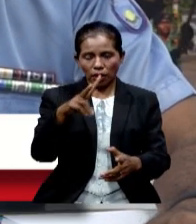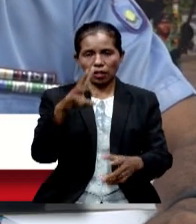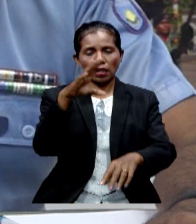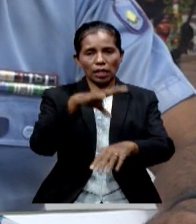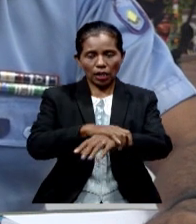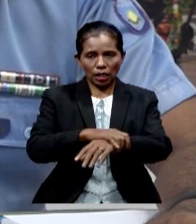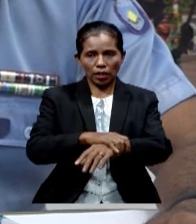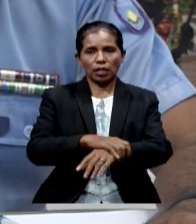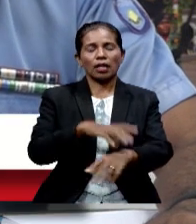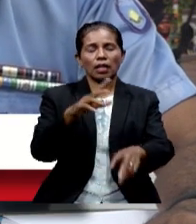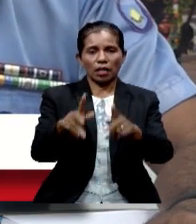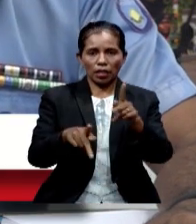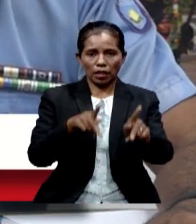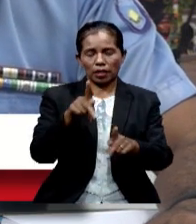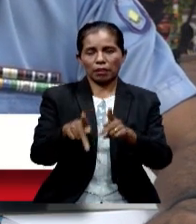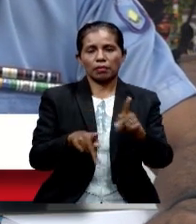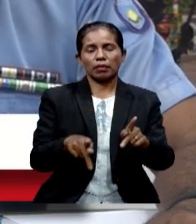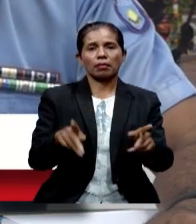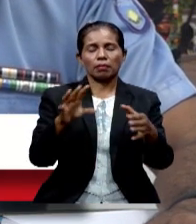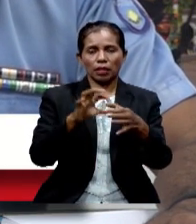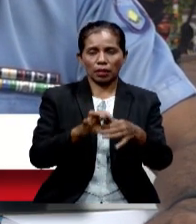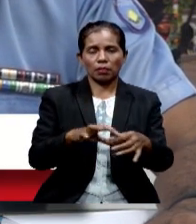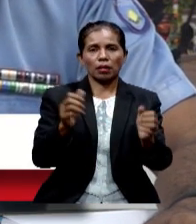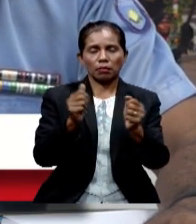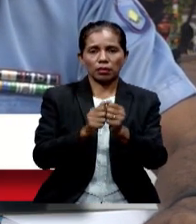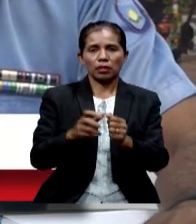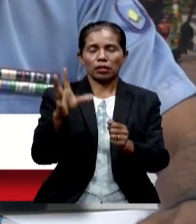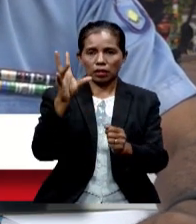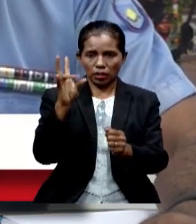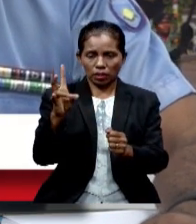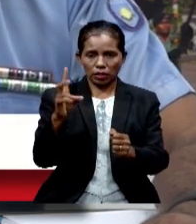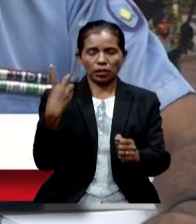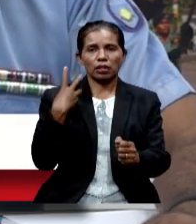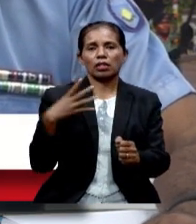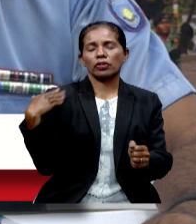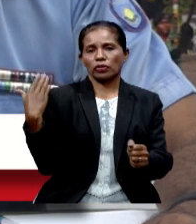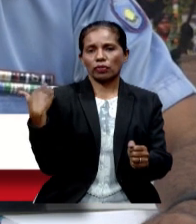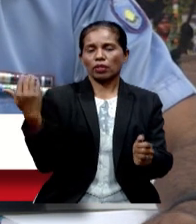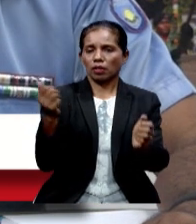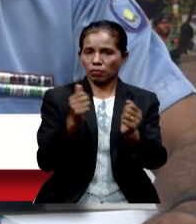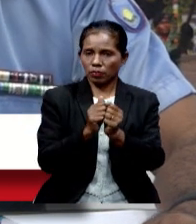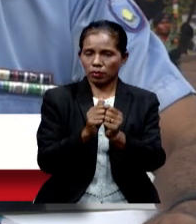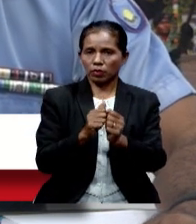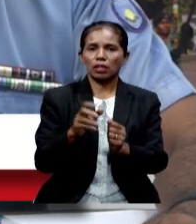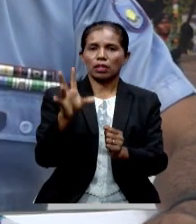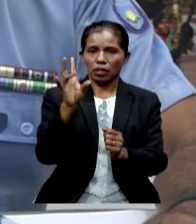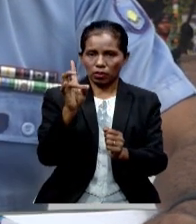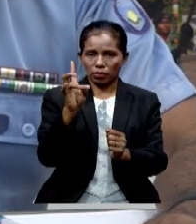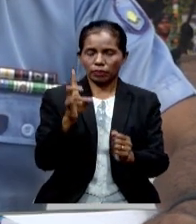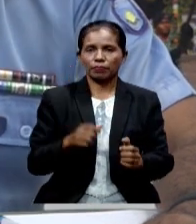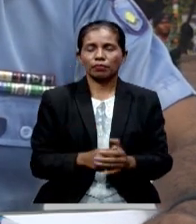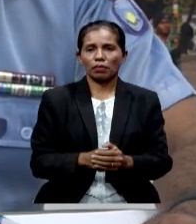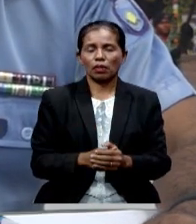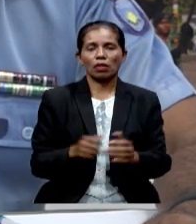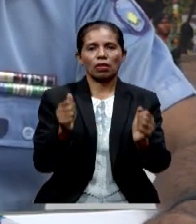halo capturação ba membros hamutu itanesoben hamutu nain hitu,